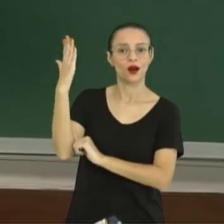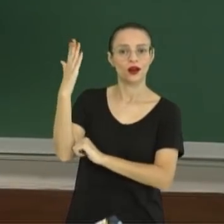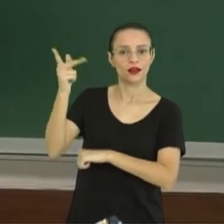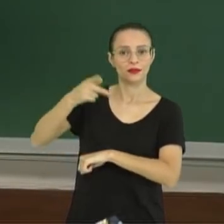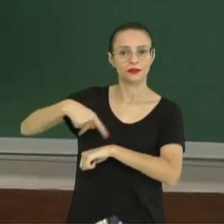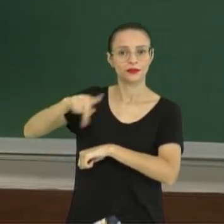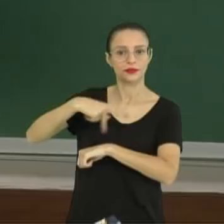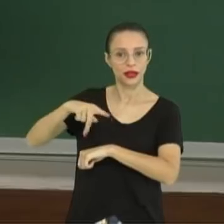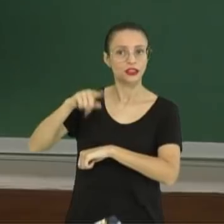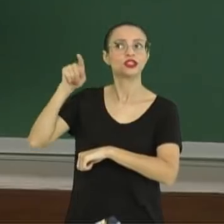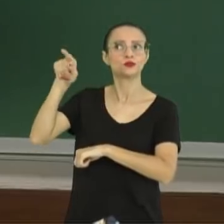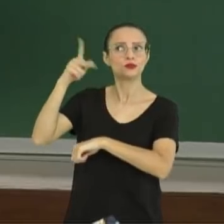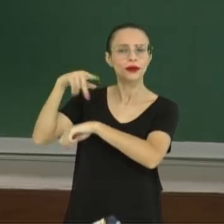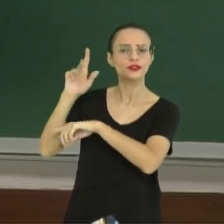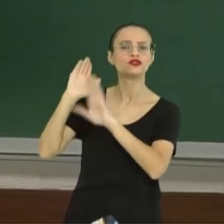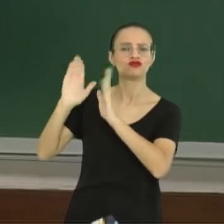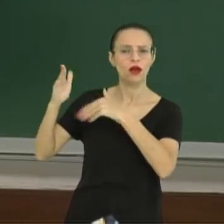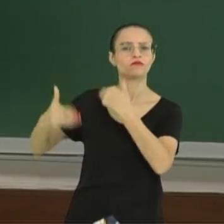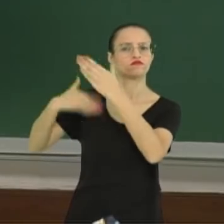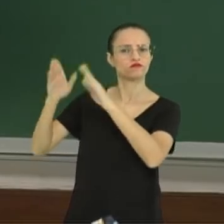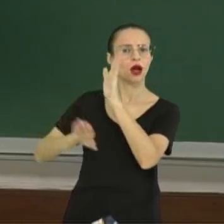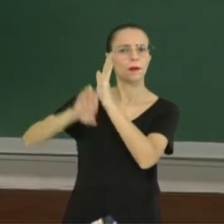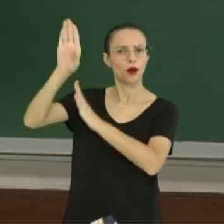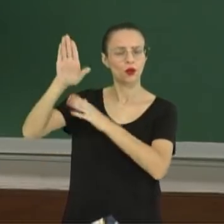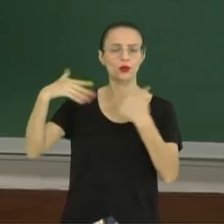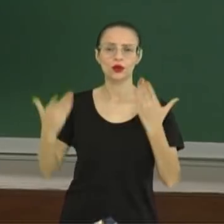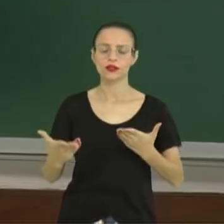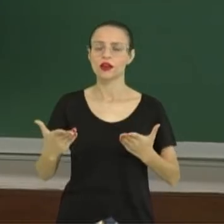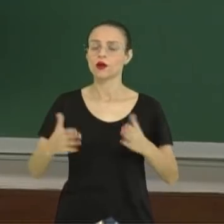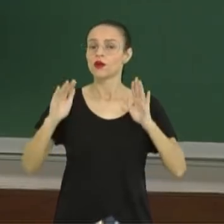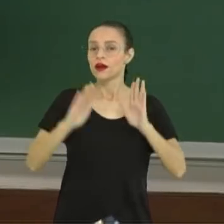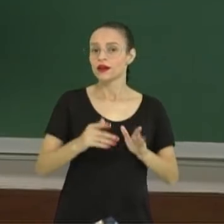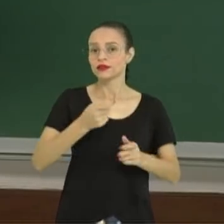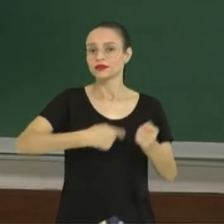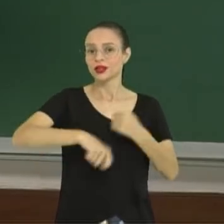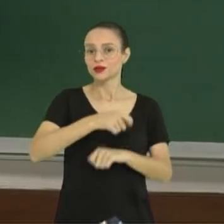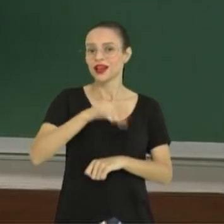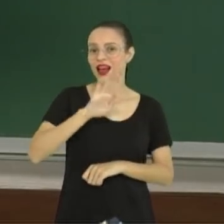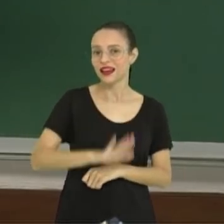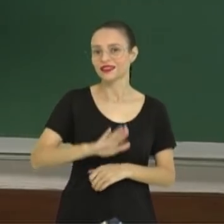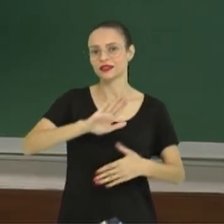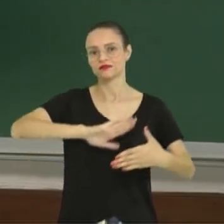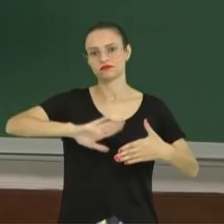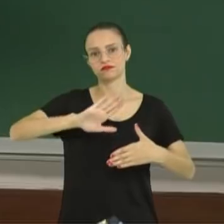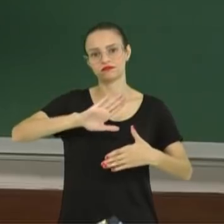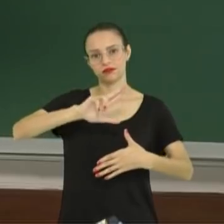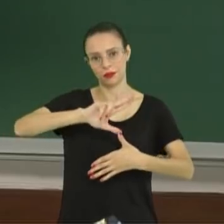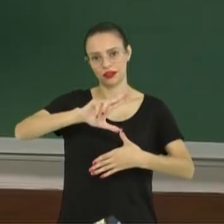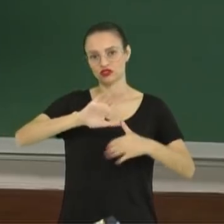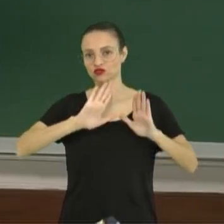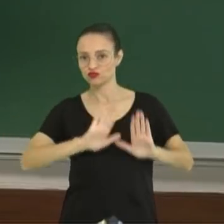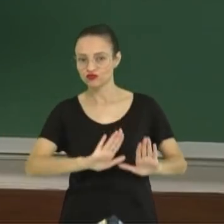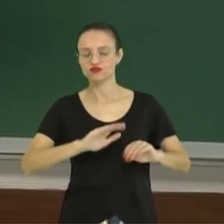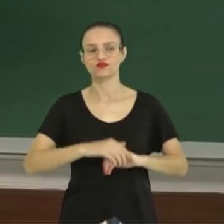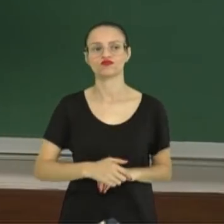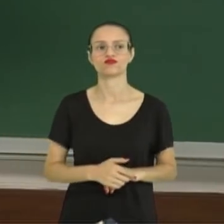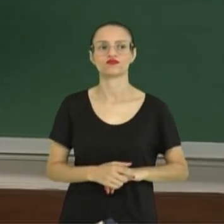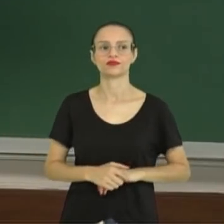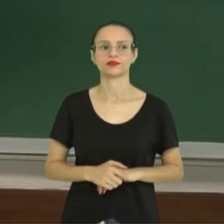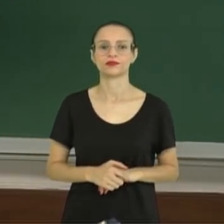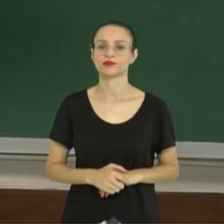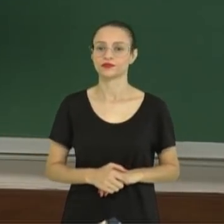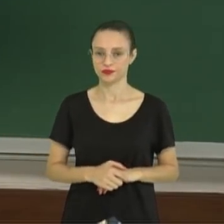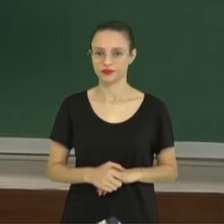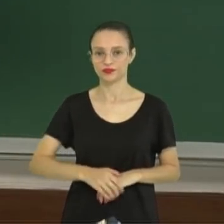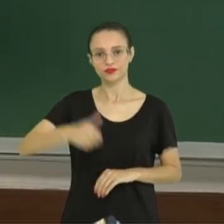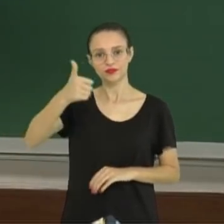países desenvolvidos, deixando as negociações aqui dentro do continente de lado, né? Vamos